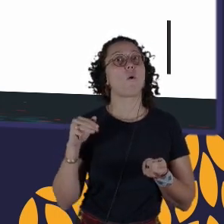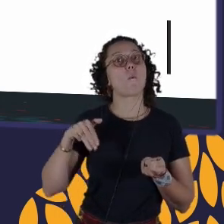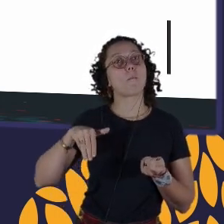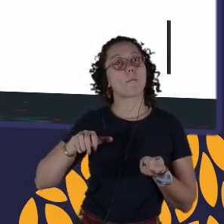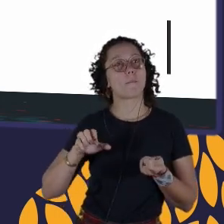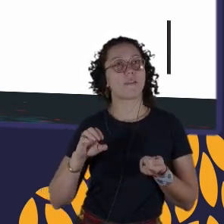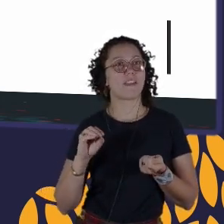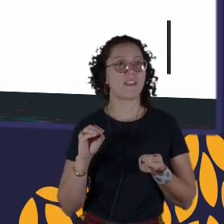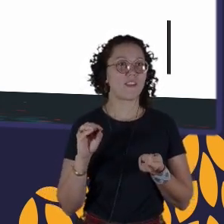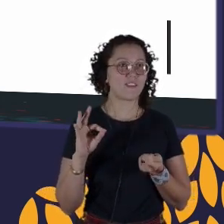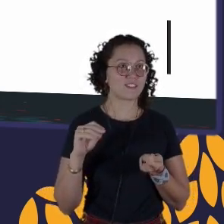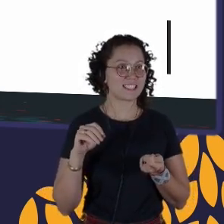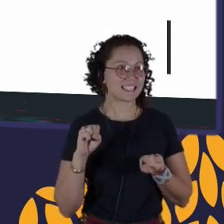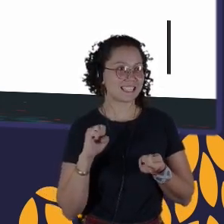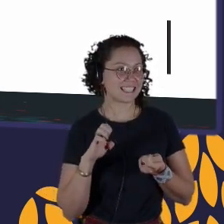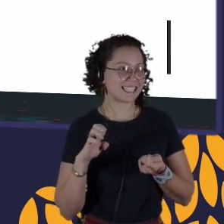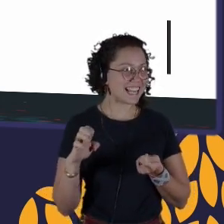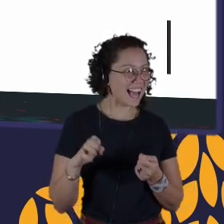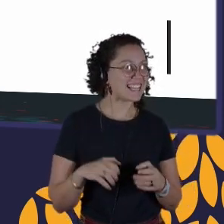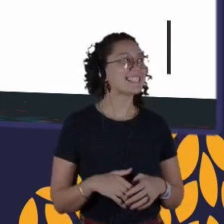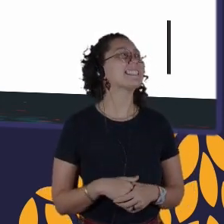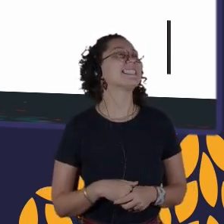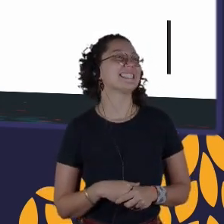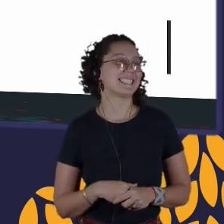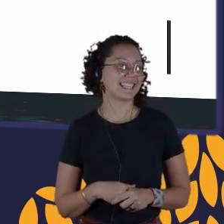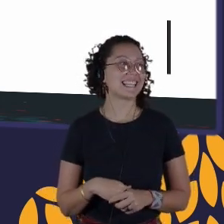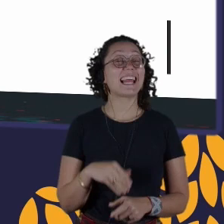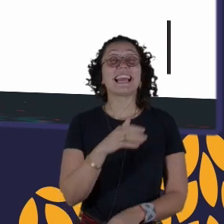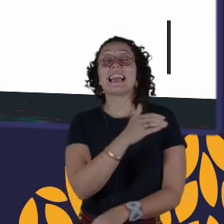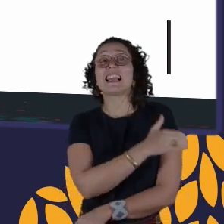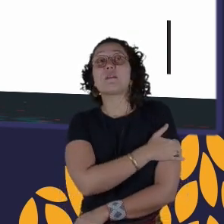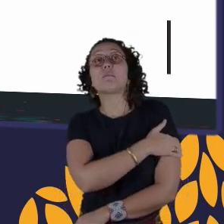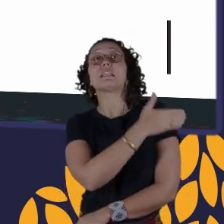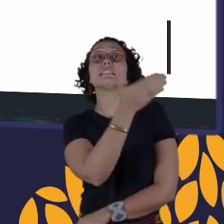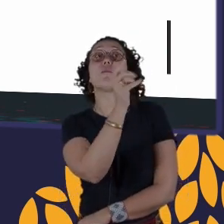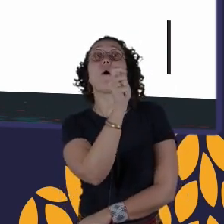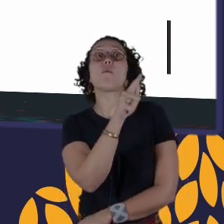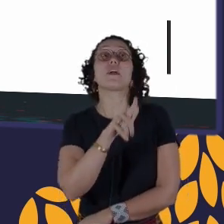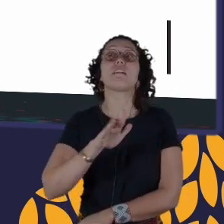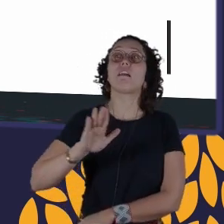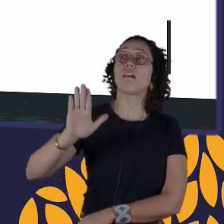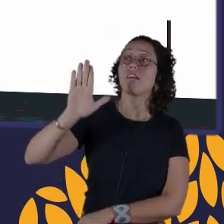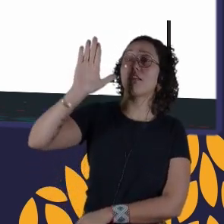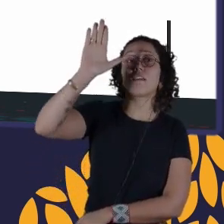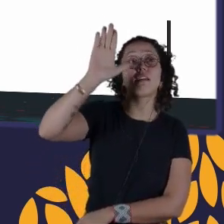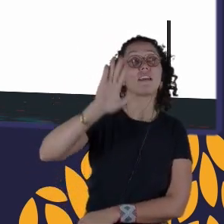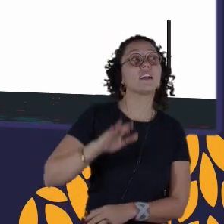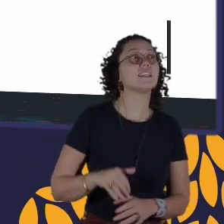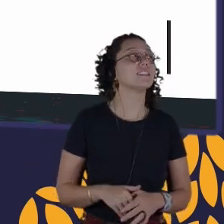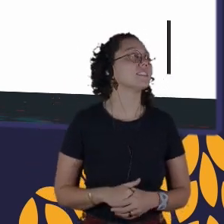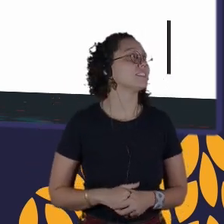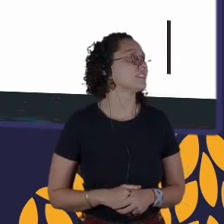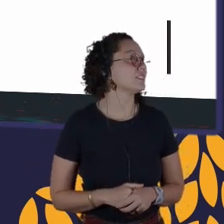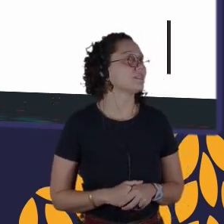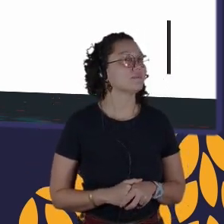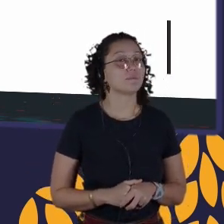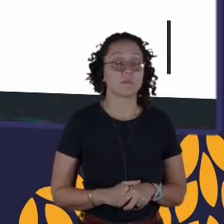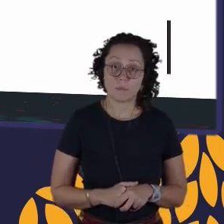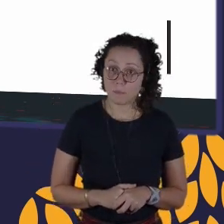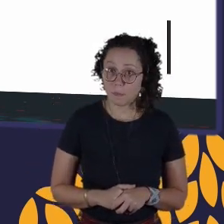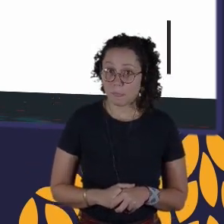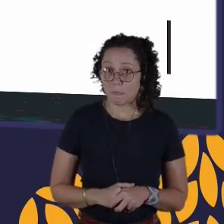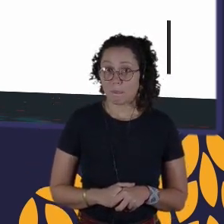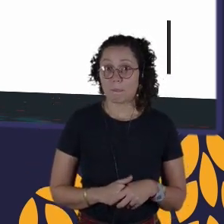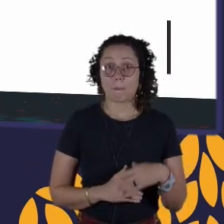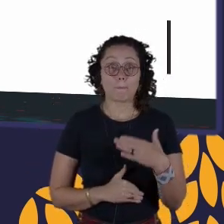exemplo, aqui alguém tem pressão alta, hipertensos, tá. O que faz